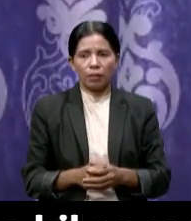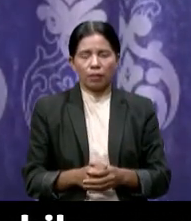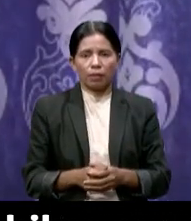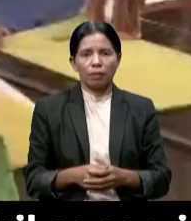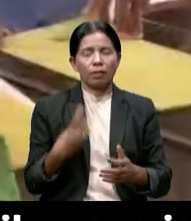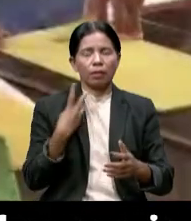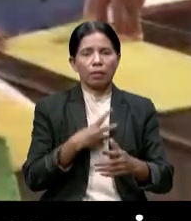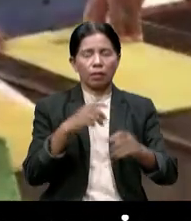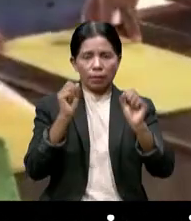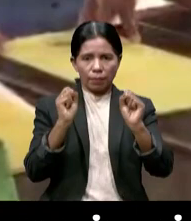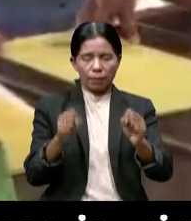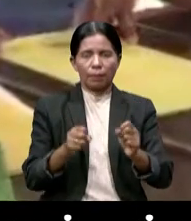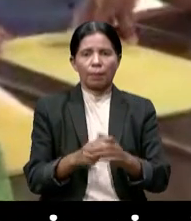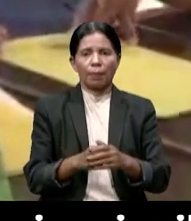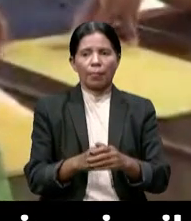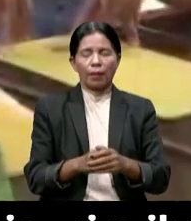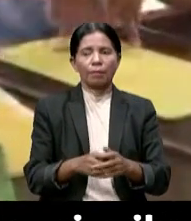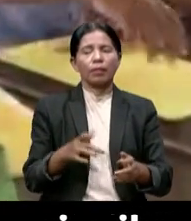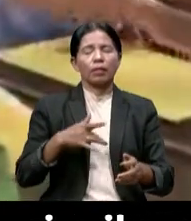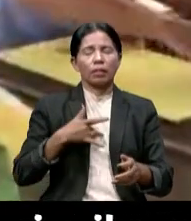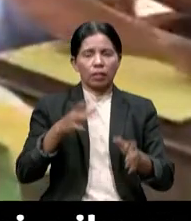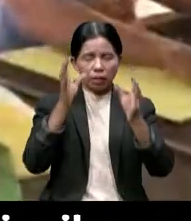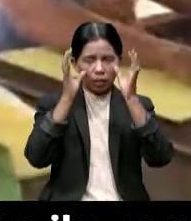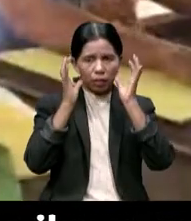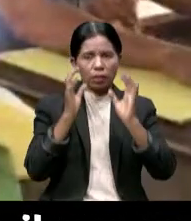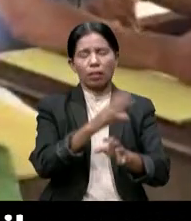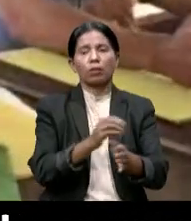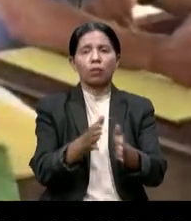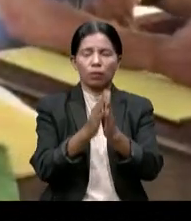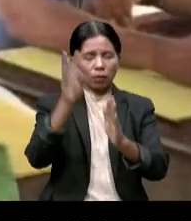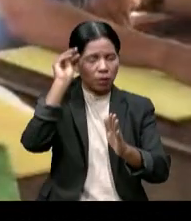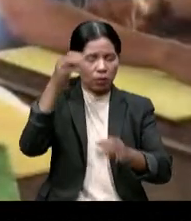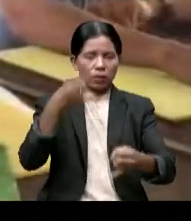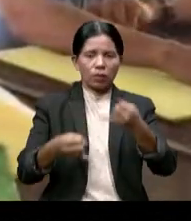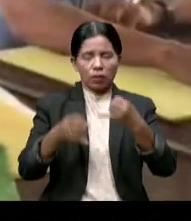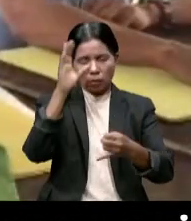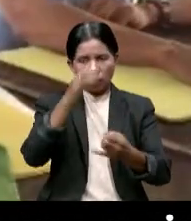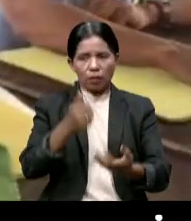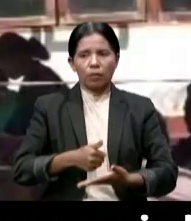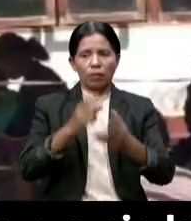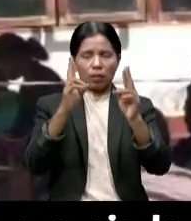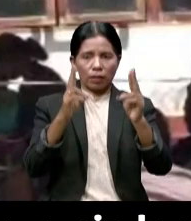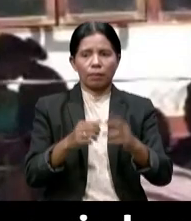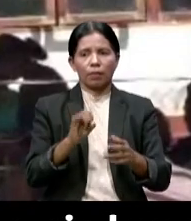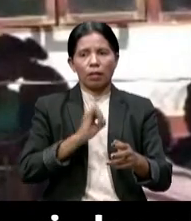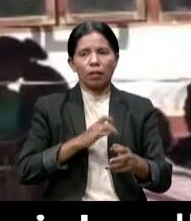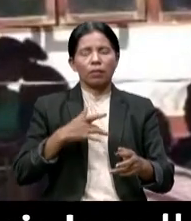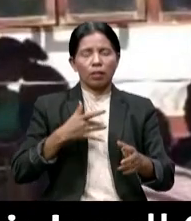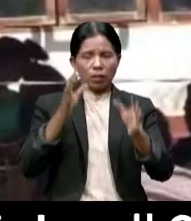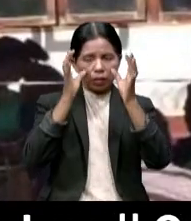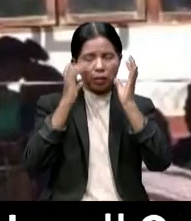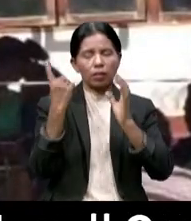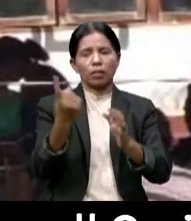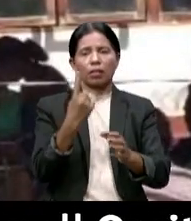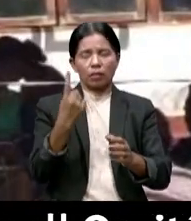urgente leu, lá na fatia. Agostinho de Jesus sente triste com a situação, né? No russo, Ministério de Justiça busca solução. Sente triste, tu não está me dando, né? Lá lá